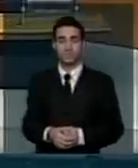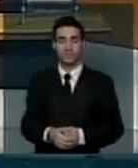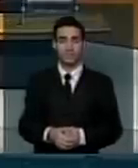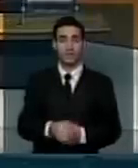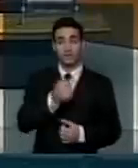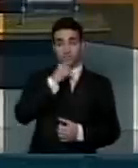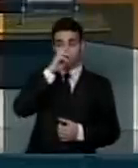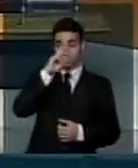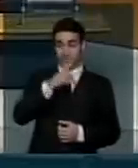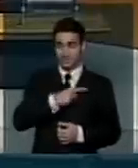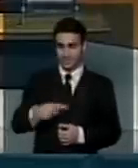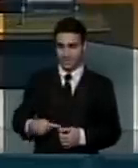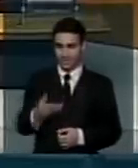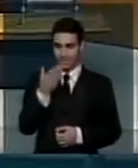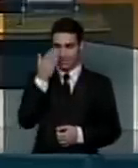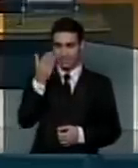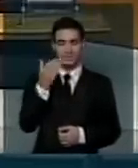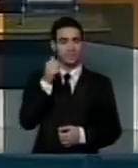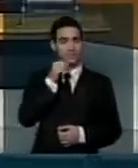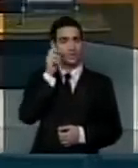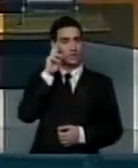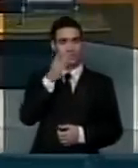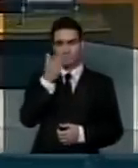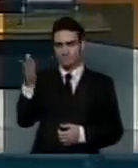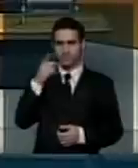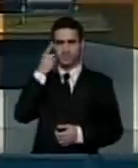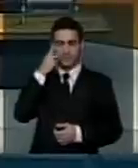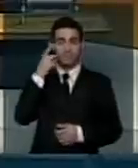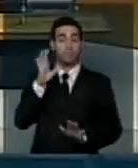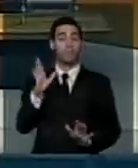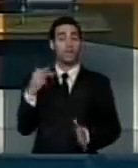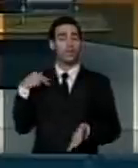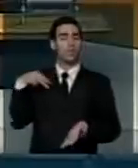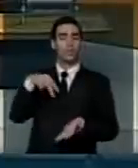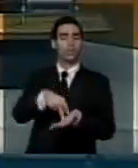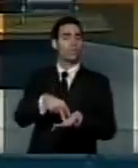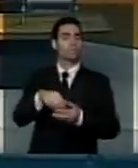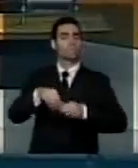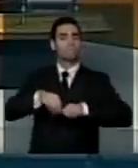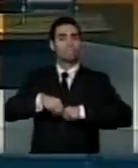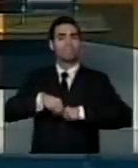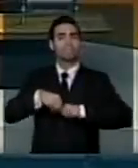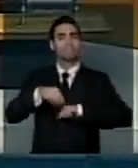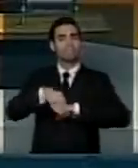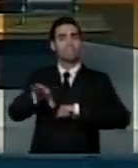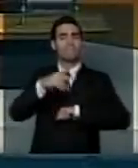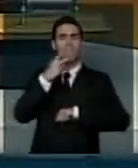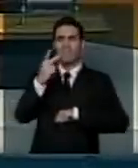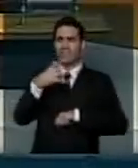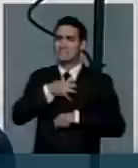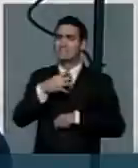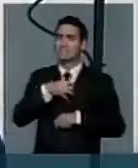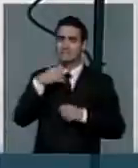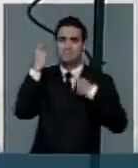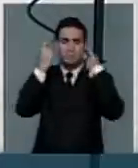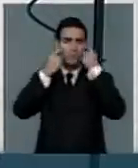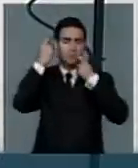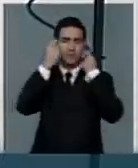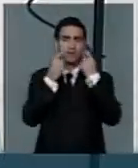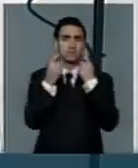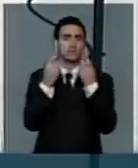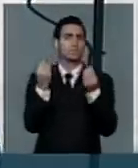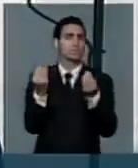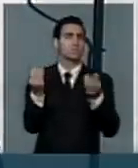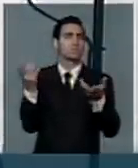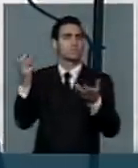Senhor presidente, senhoras e senhores deputados, eu venho para externar a minha preocupação com relação